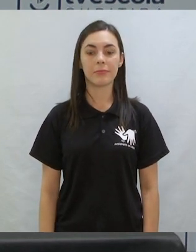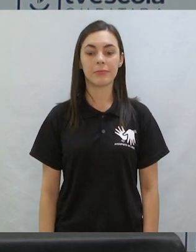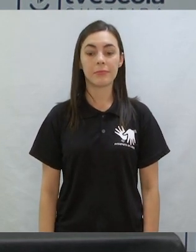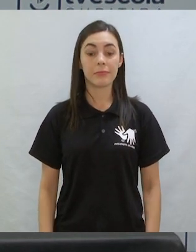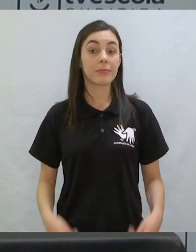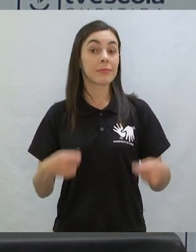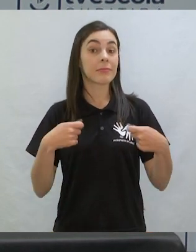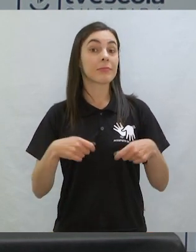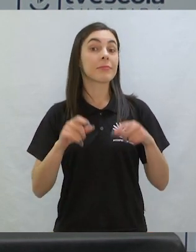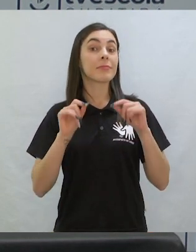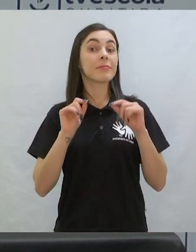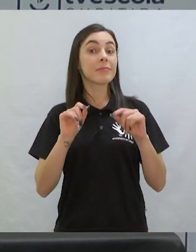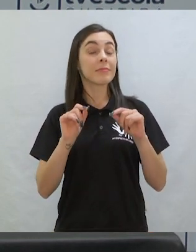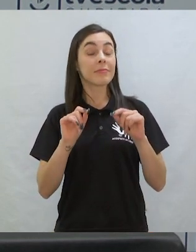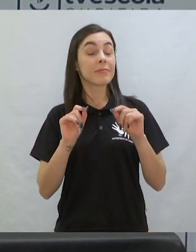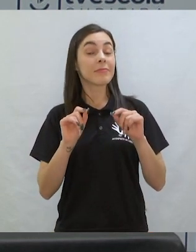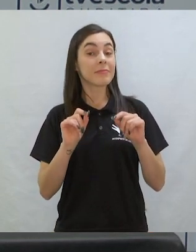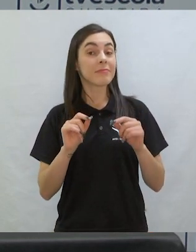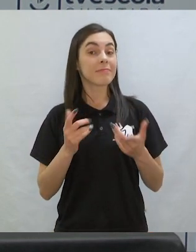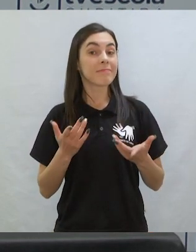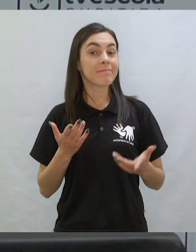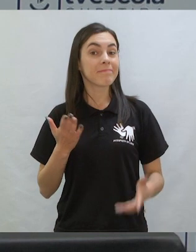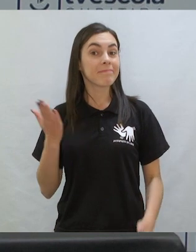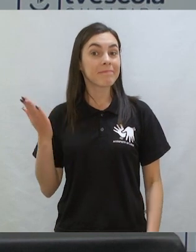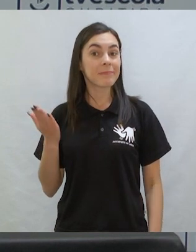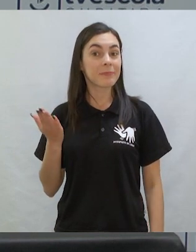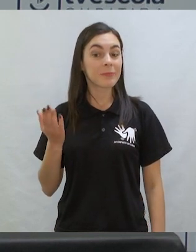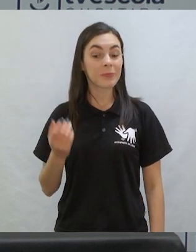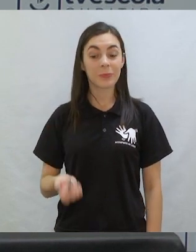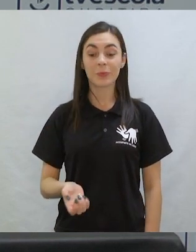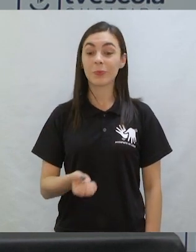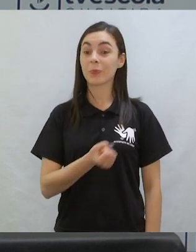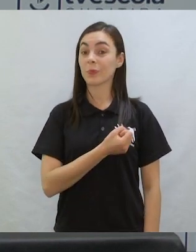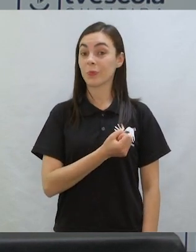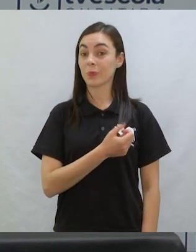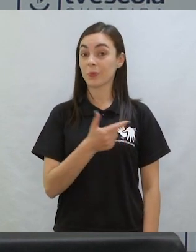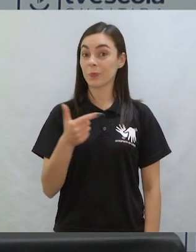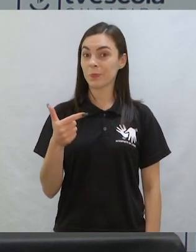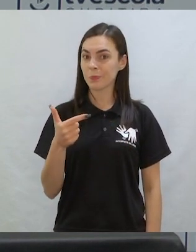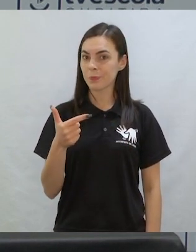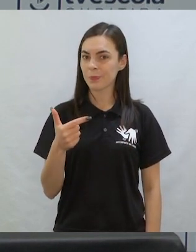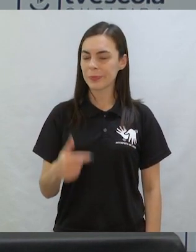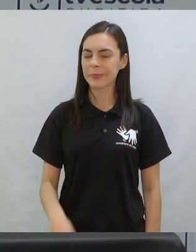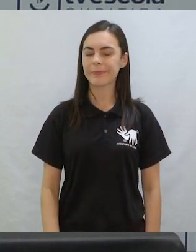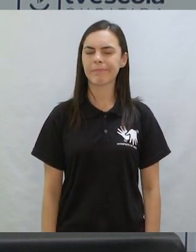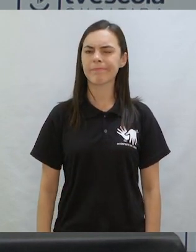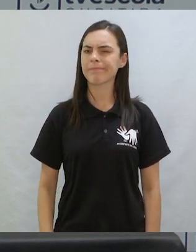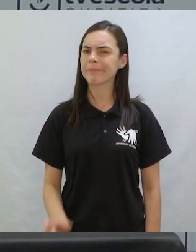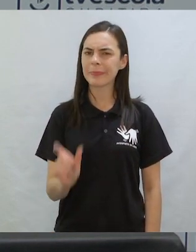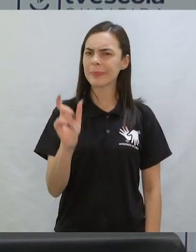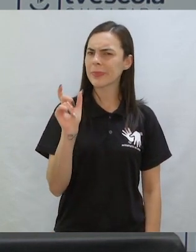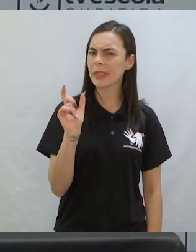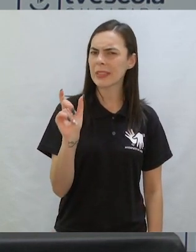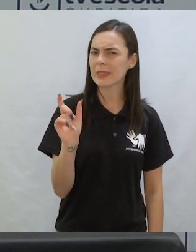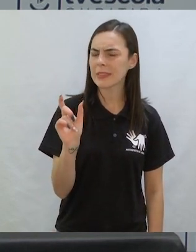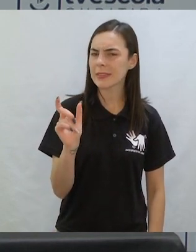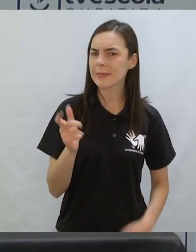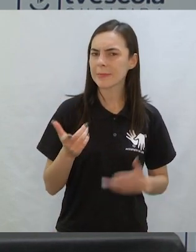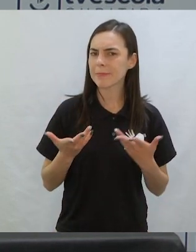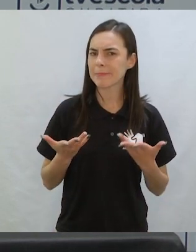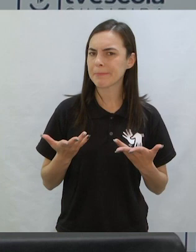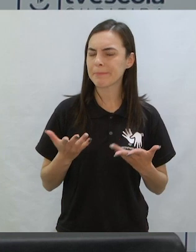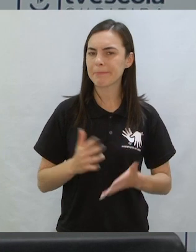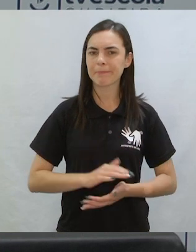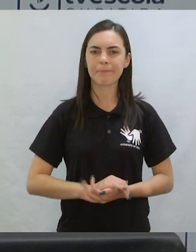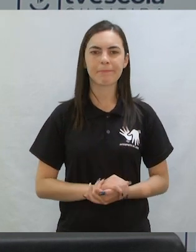E sabe o que a gente vai precisar agora? Olha aqui, do 2. Que palavra